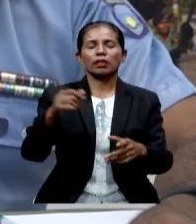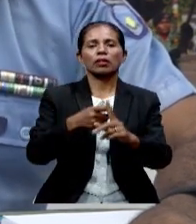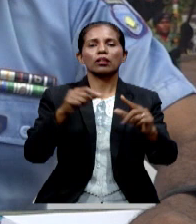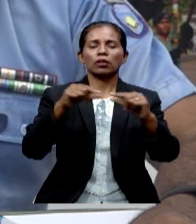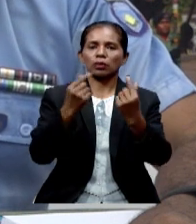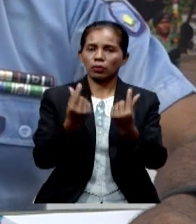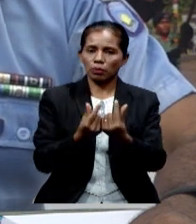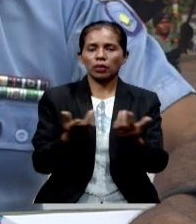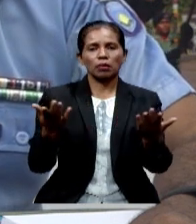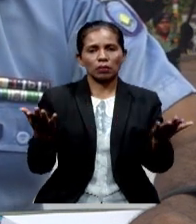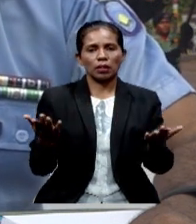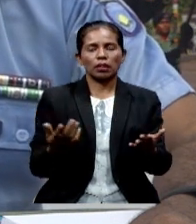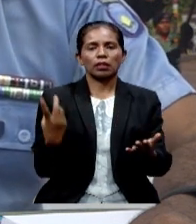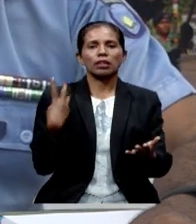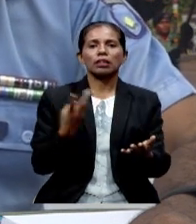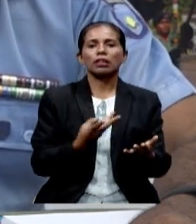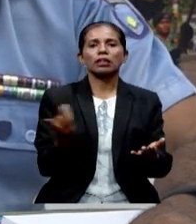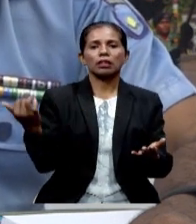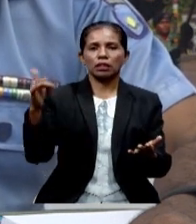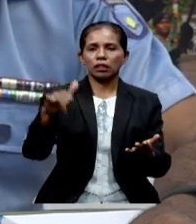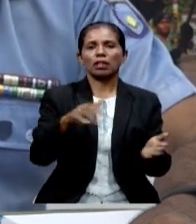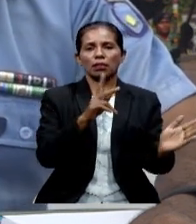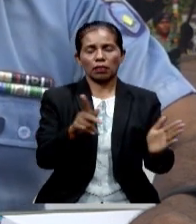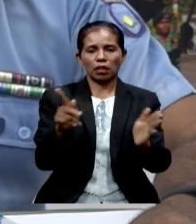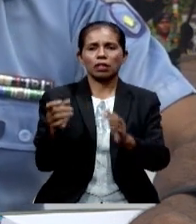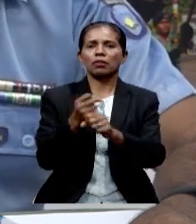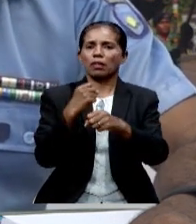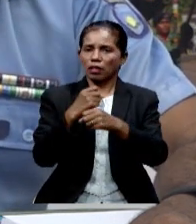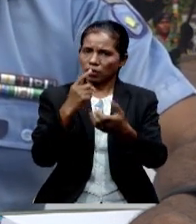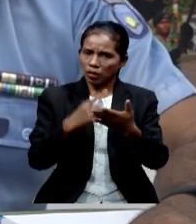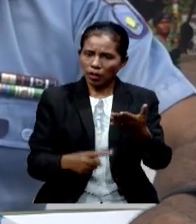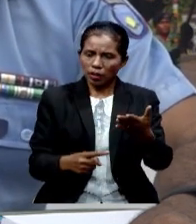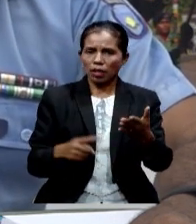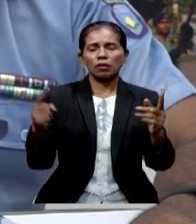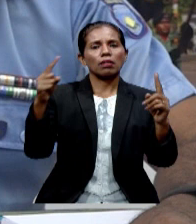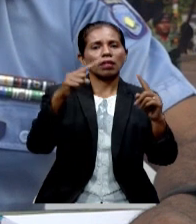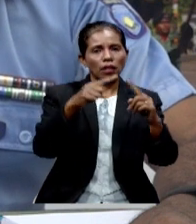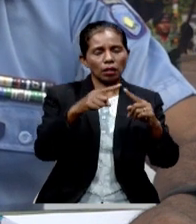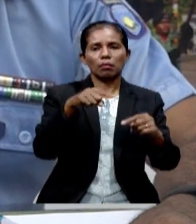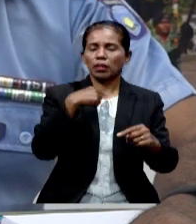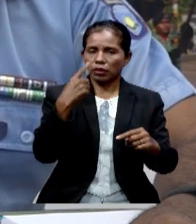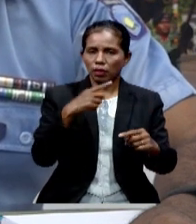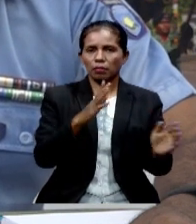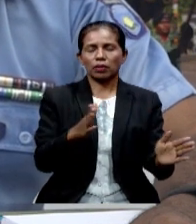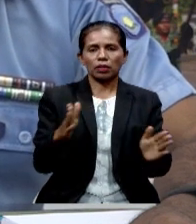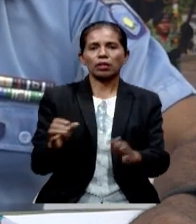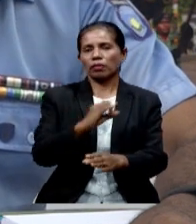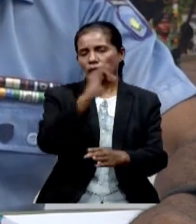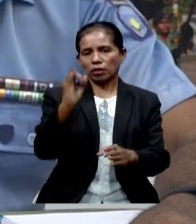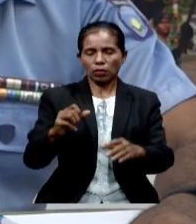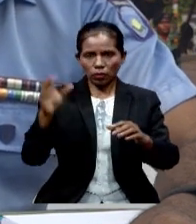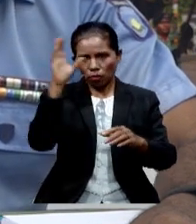ne be sira plano atu halo saída base ne proceso de investigação se bukatu na